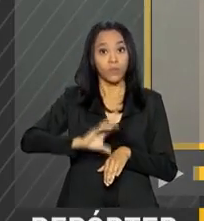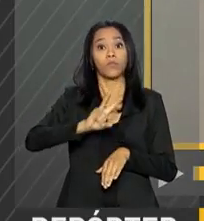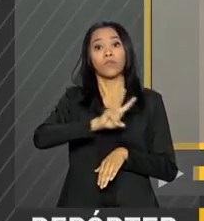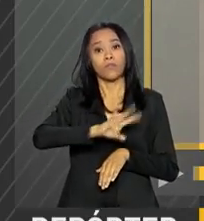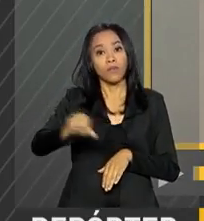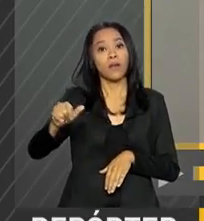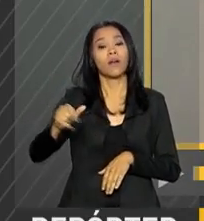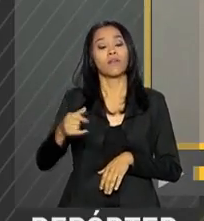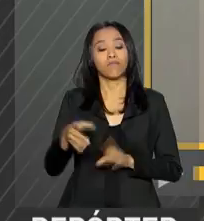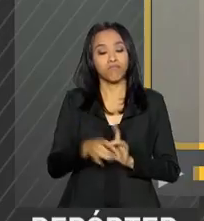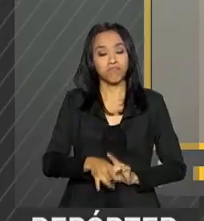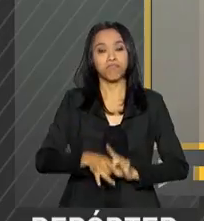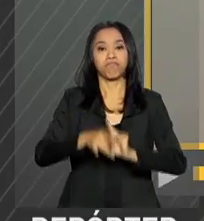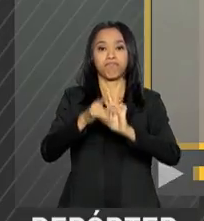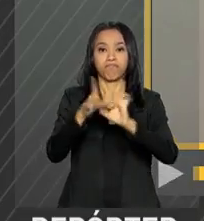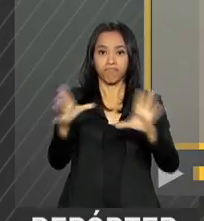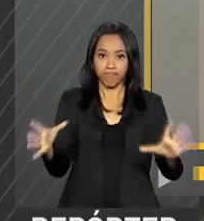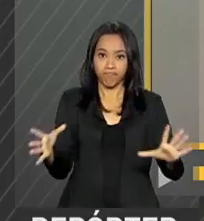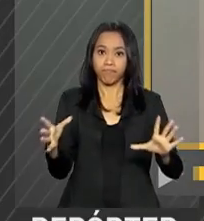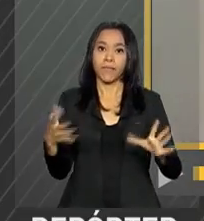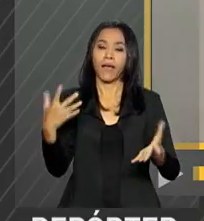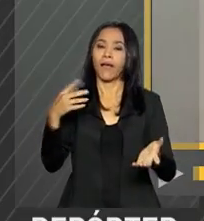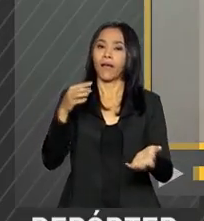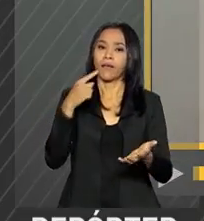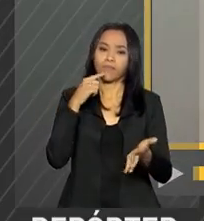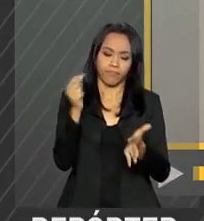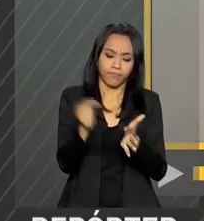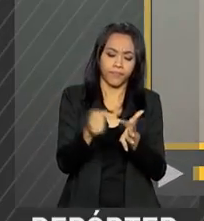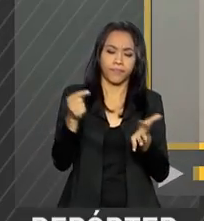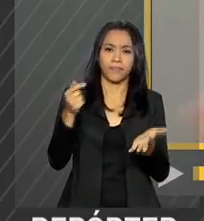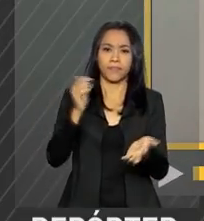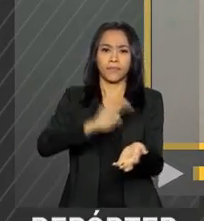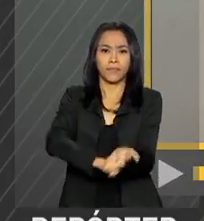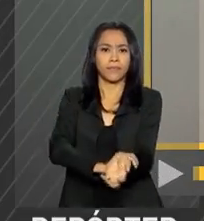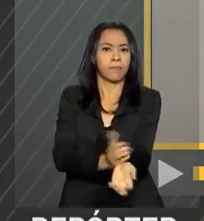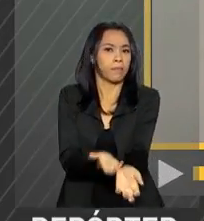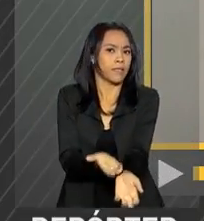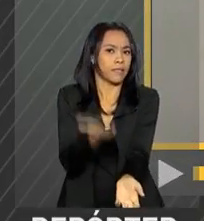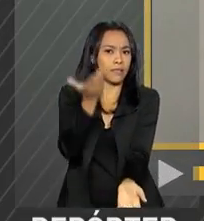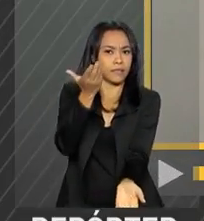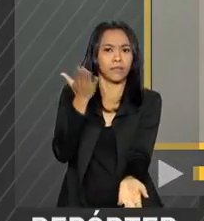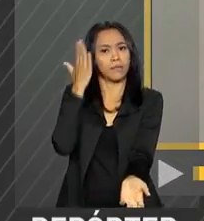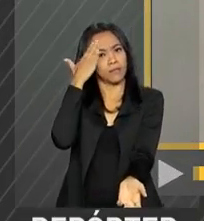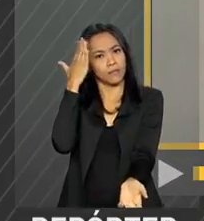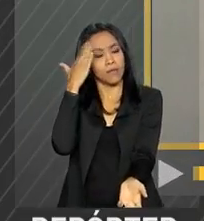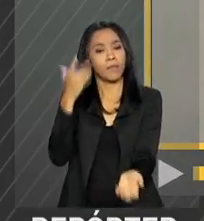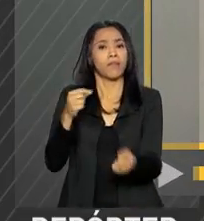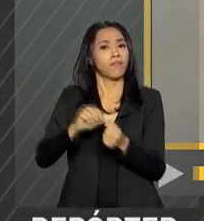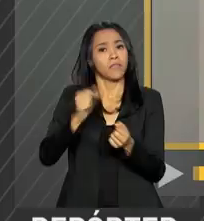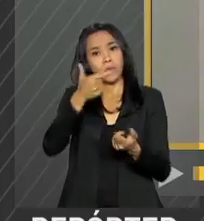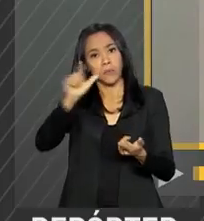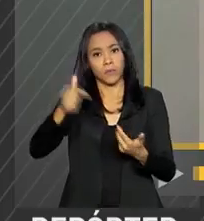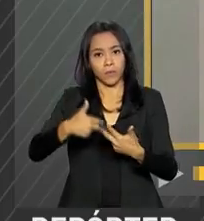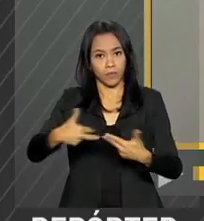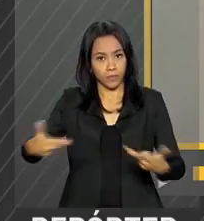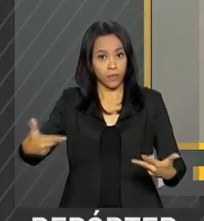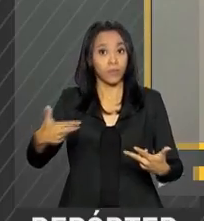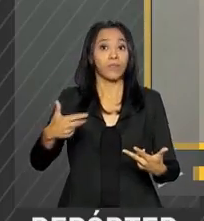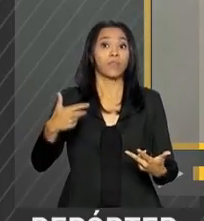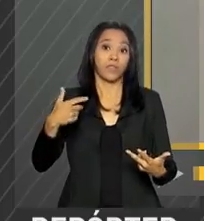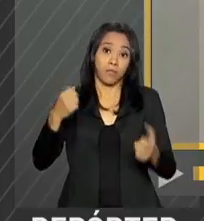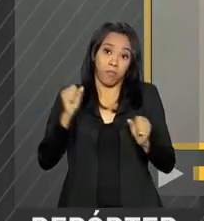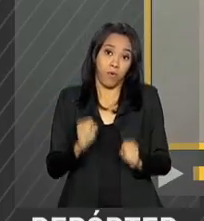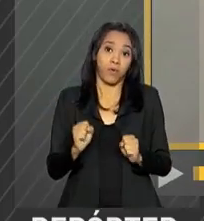habilitados a etnia tirar pressão o procedimento com o jogo curso de